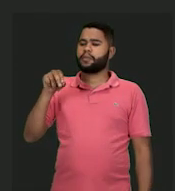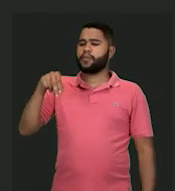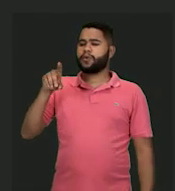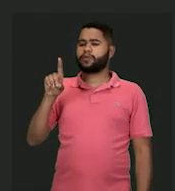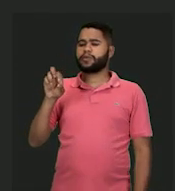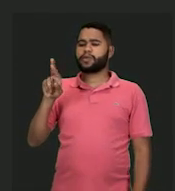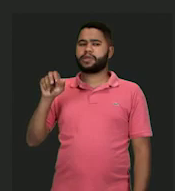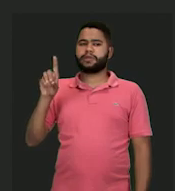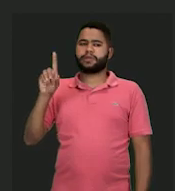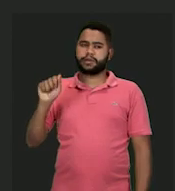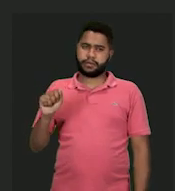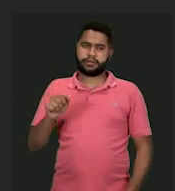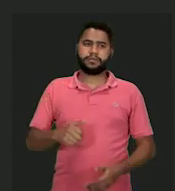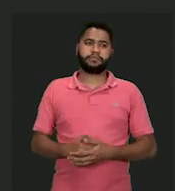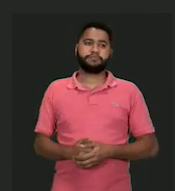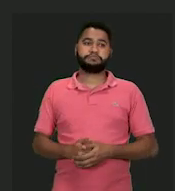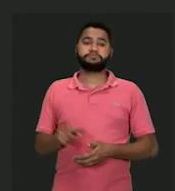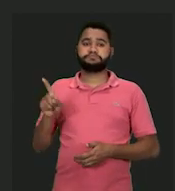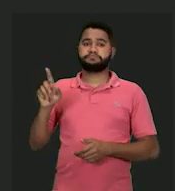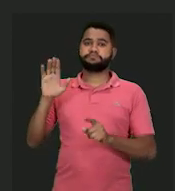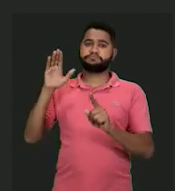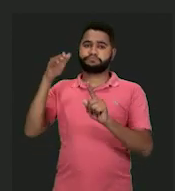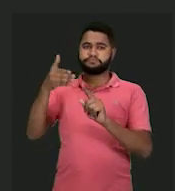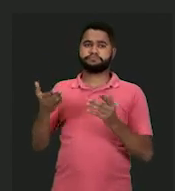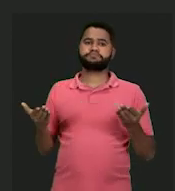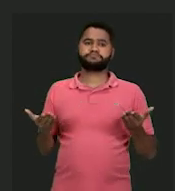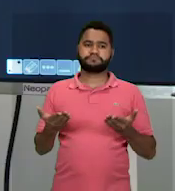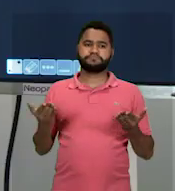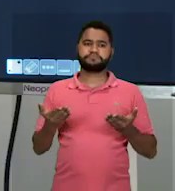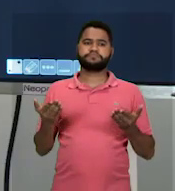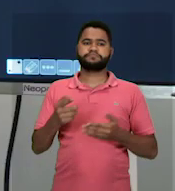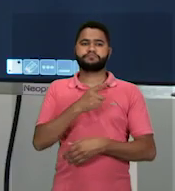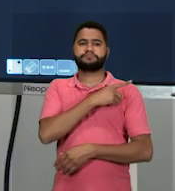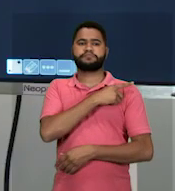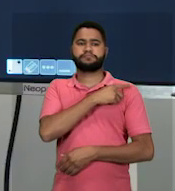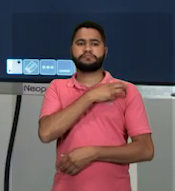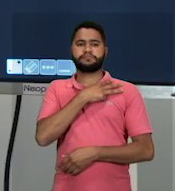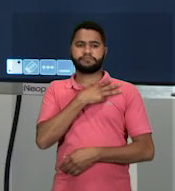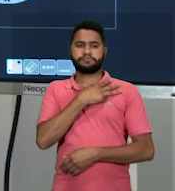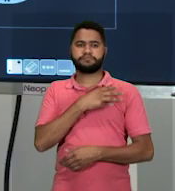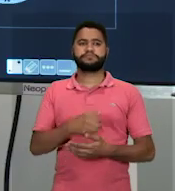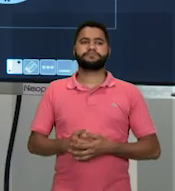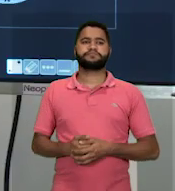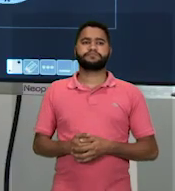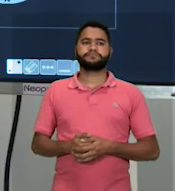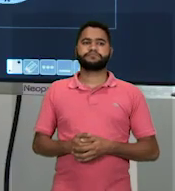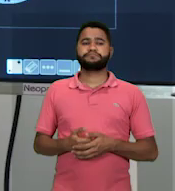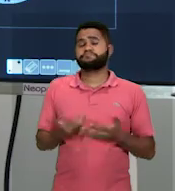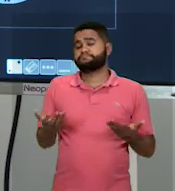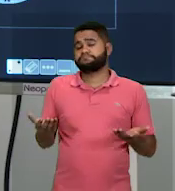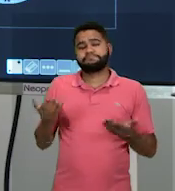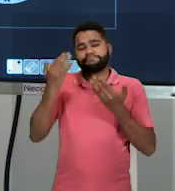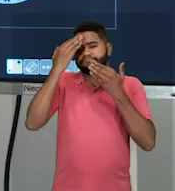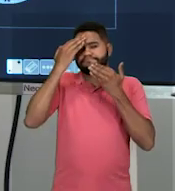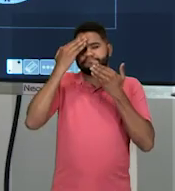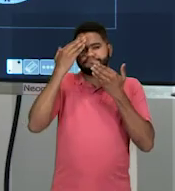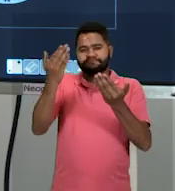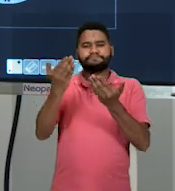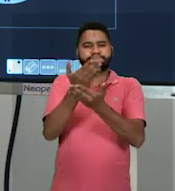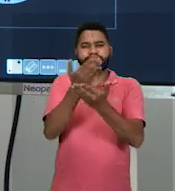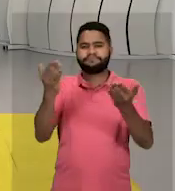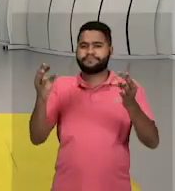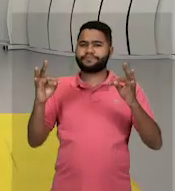média ponderada. Essas são as nossas referências do ensino médio e eu só tenho a agradecer a